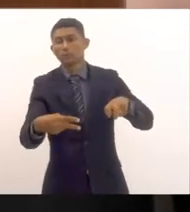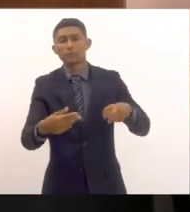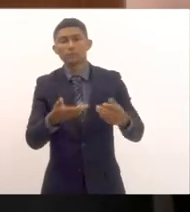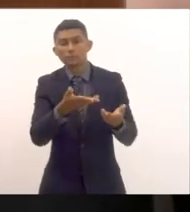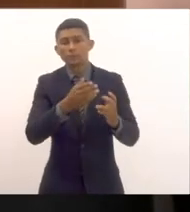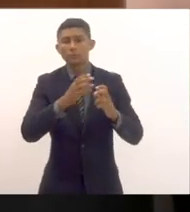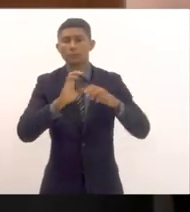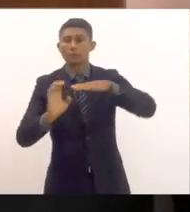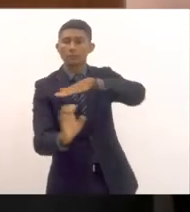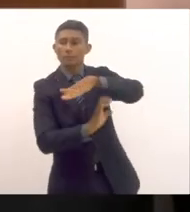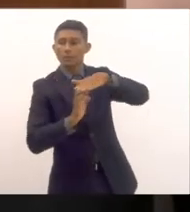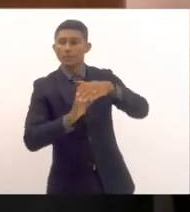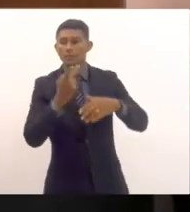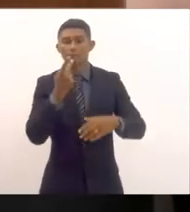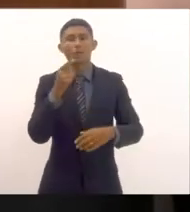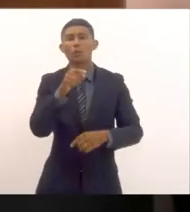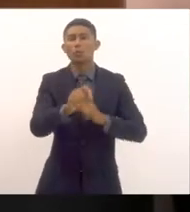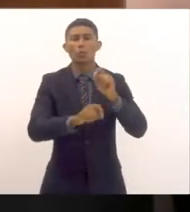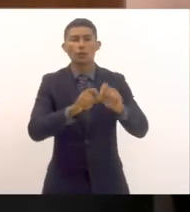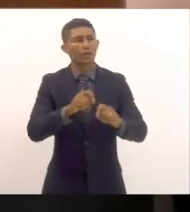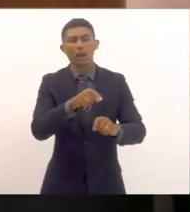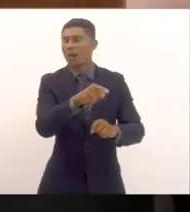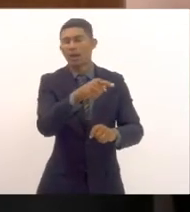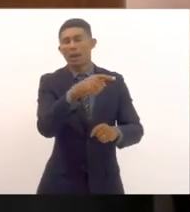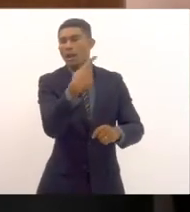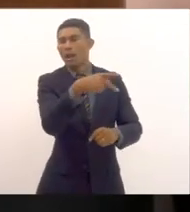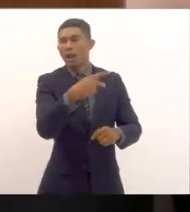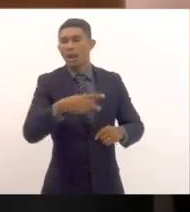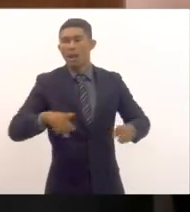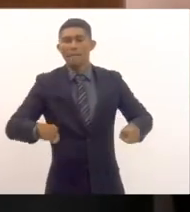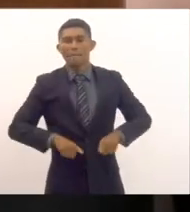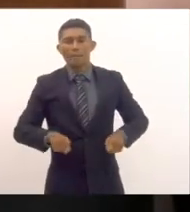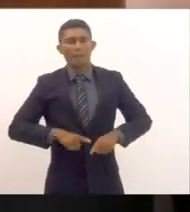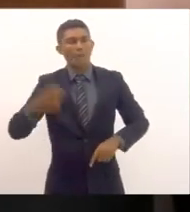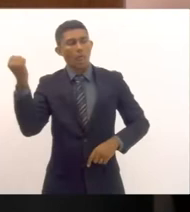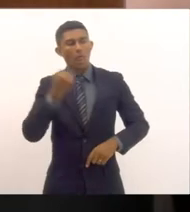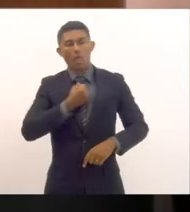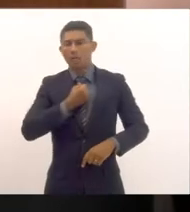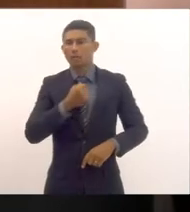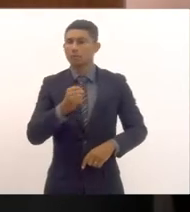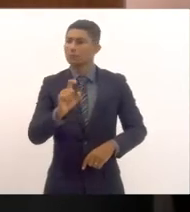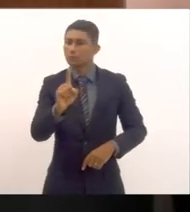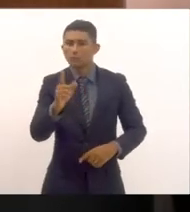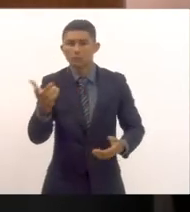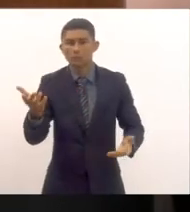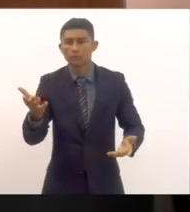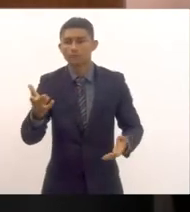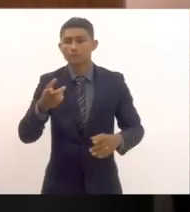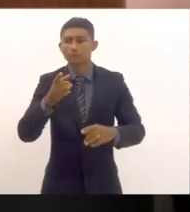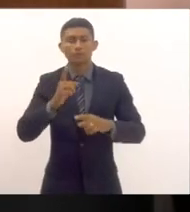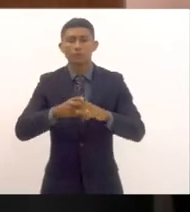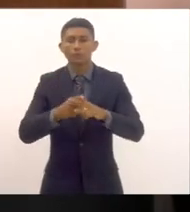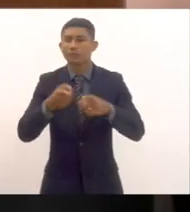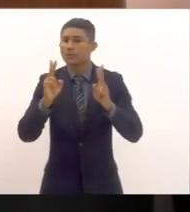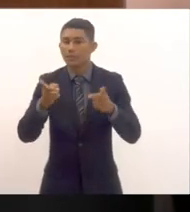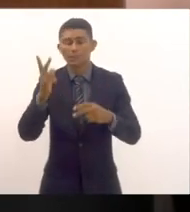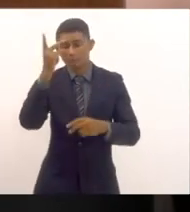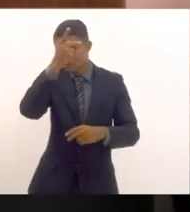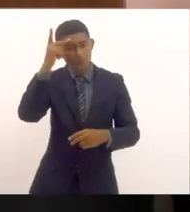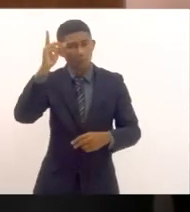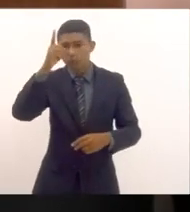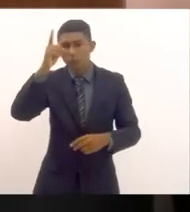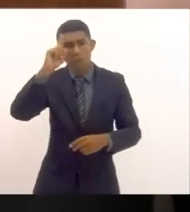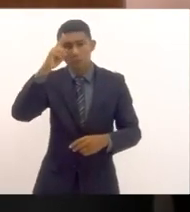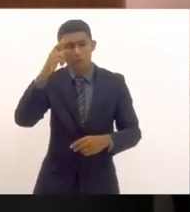não pagar uma multa disse que era suicídio a gente começou esse levantamento porque eles disseram eles fazem sistematicamente pessoas morrem